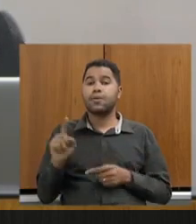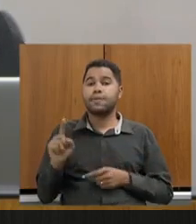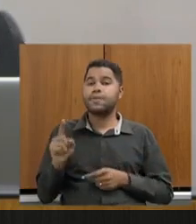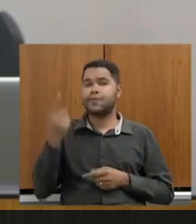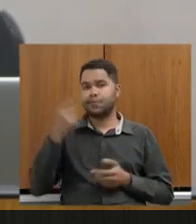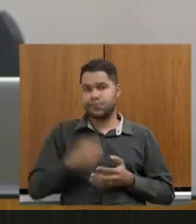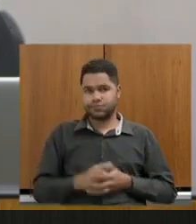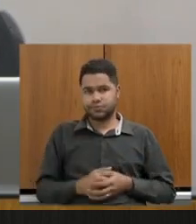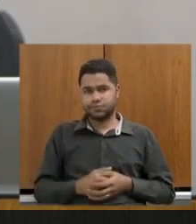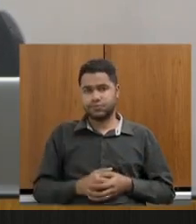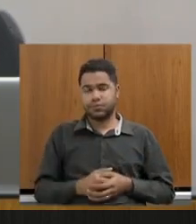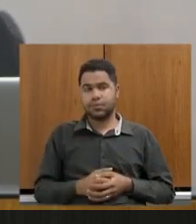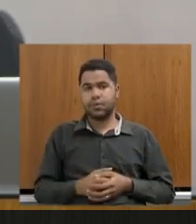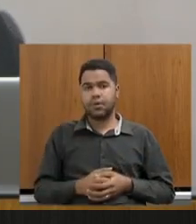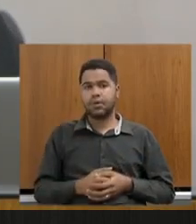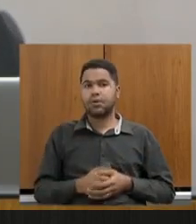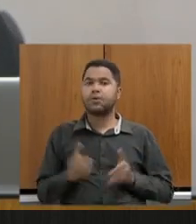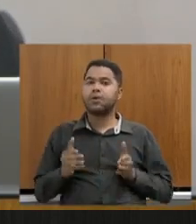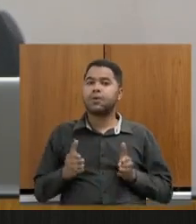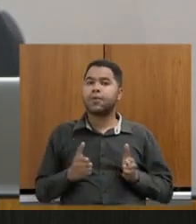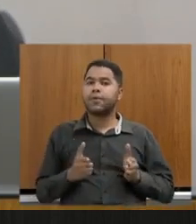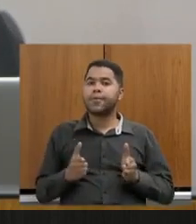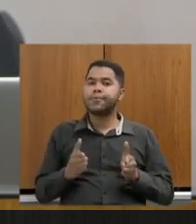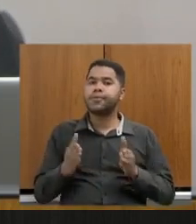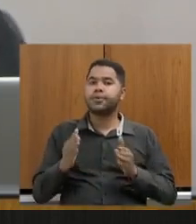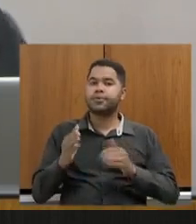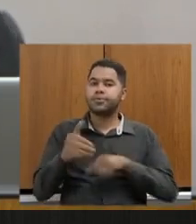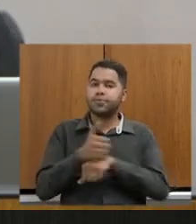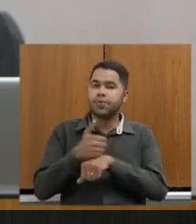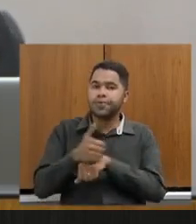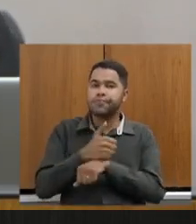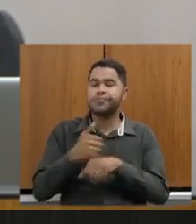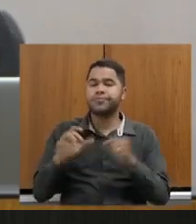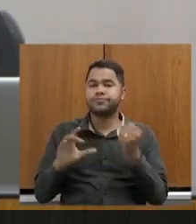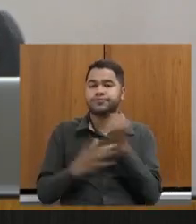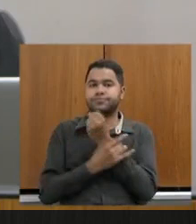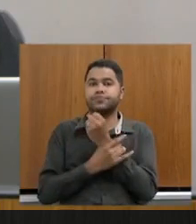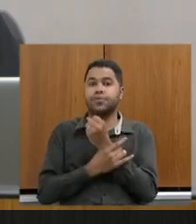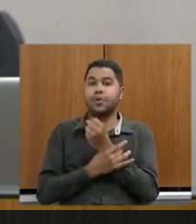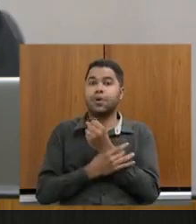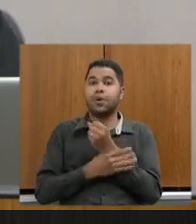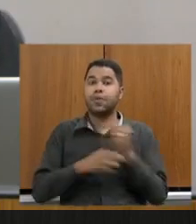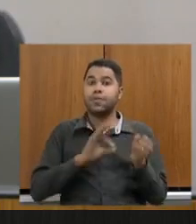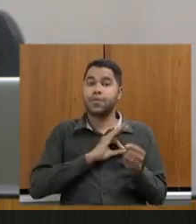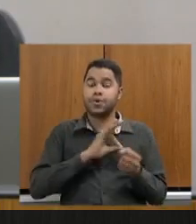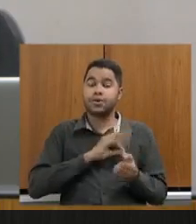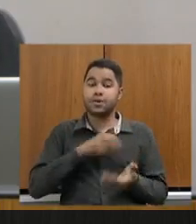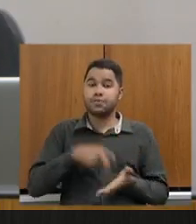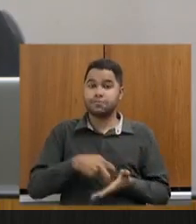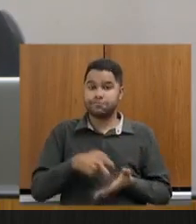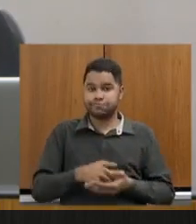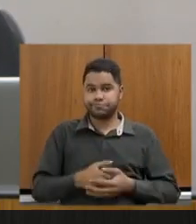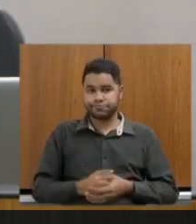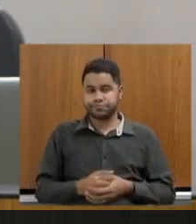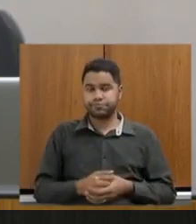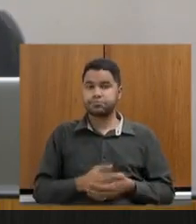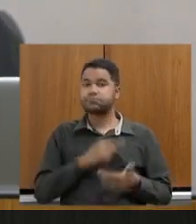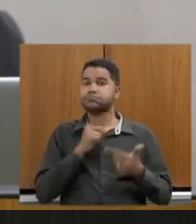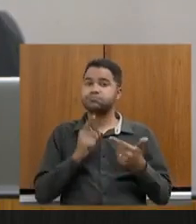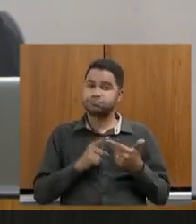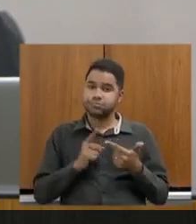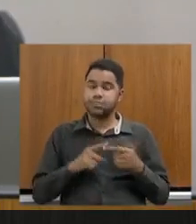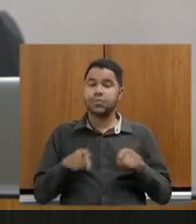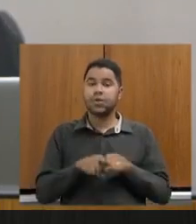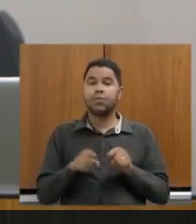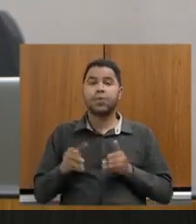primeiro ali conduzindo profissionais da Segurança Pública policiais penais estavam conduzindo a viatura segunda